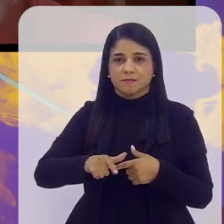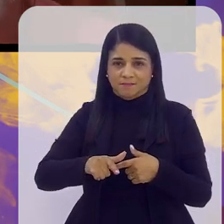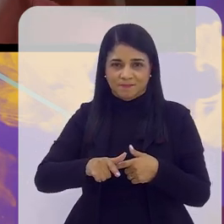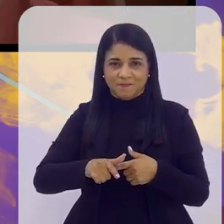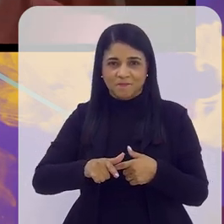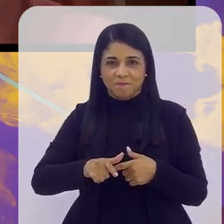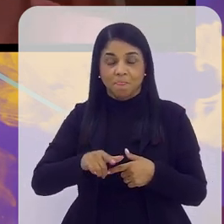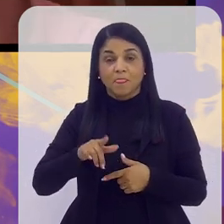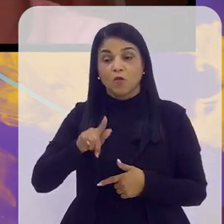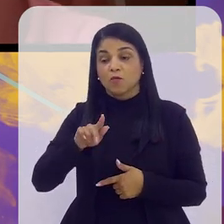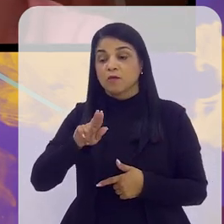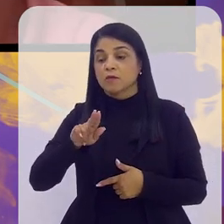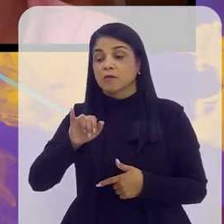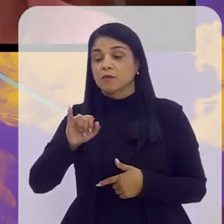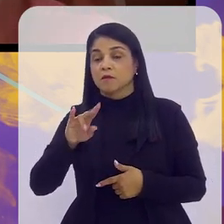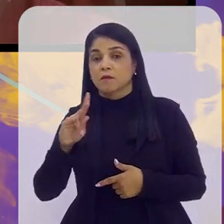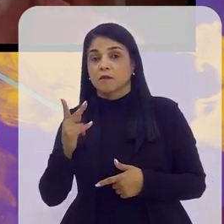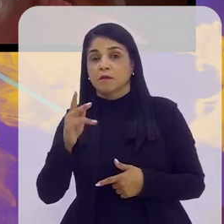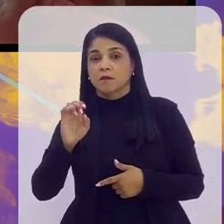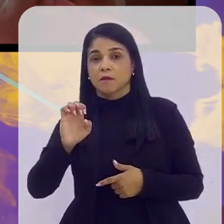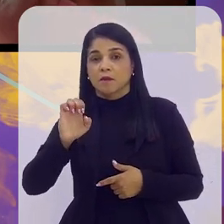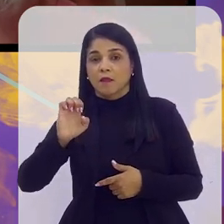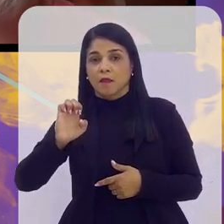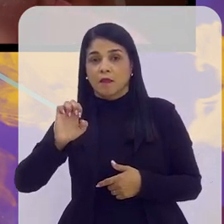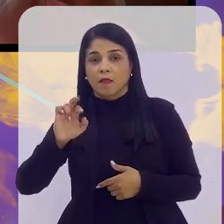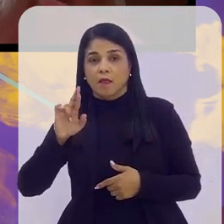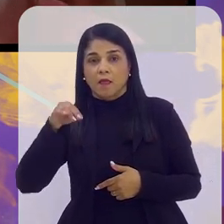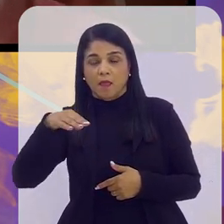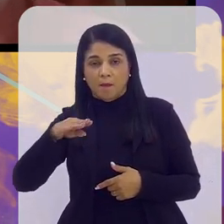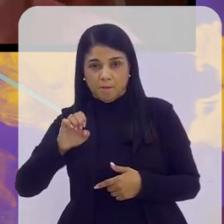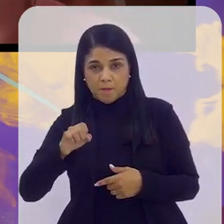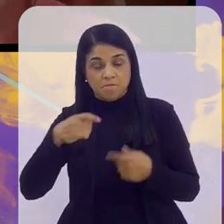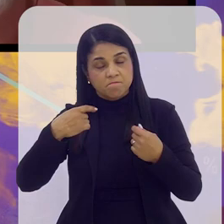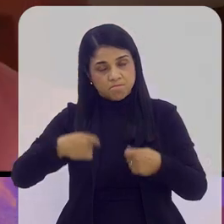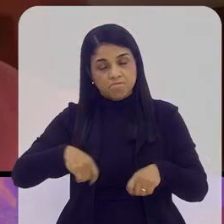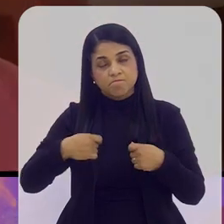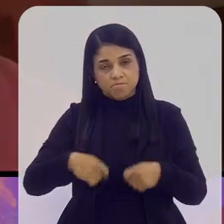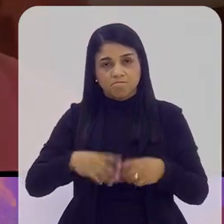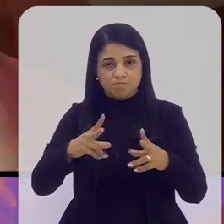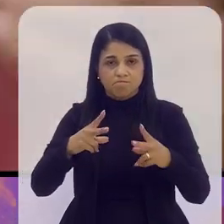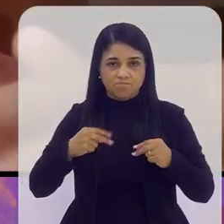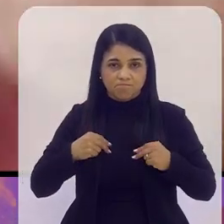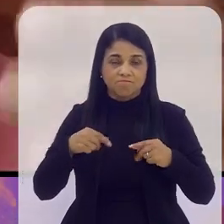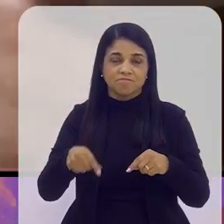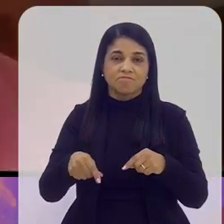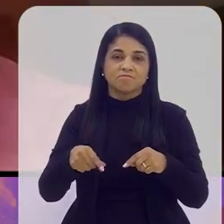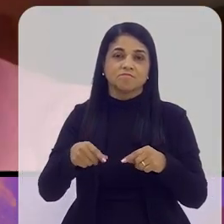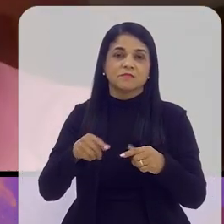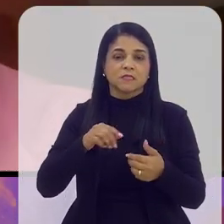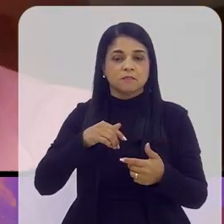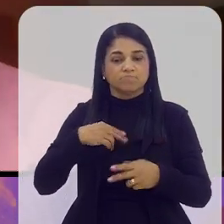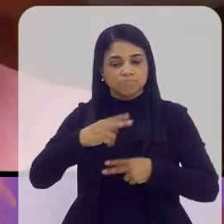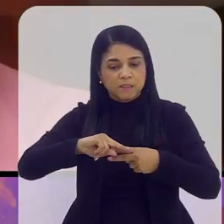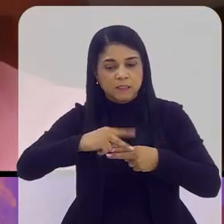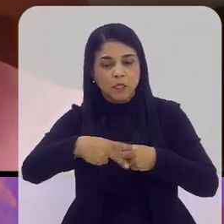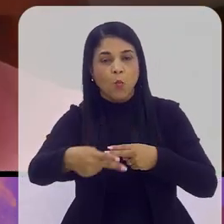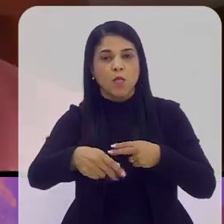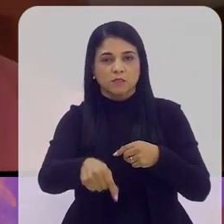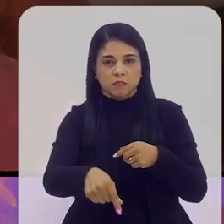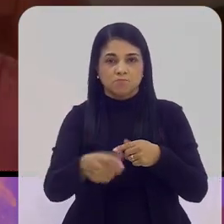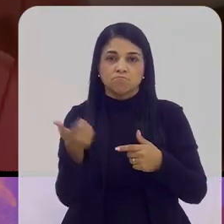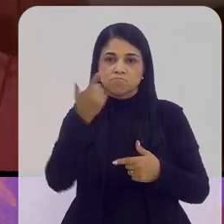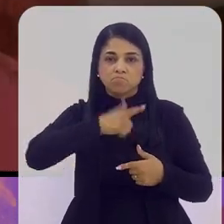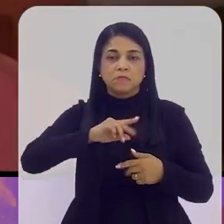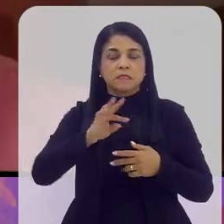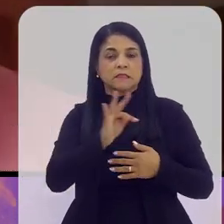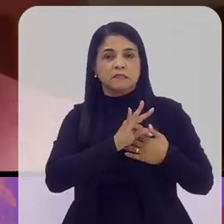lateral agressivo, que é o Guilherme Arana. É, Mas o acho que que o é Renan ótimo. Lodge é o titular. O Renan Lodge merece, inclusive, ter uma sequência um pouco maior. Sempre achei